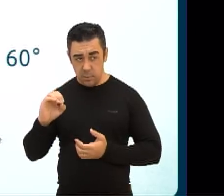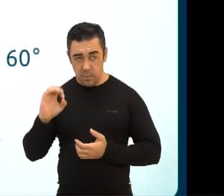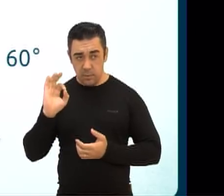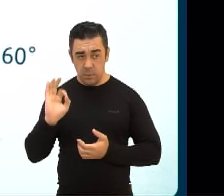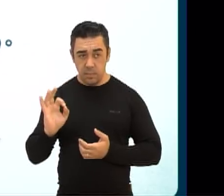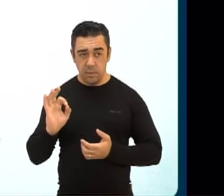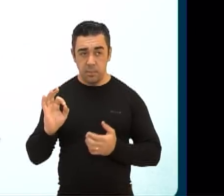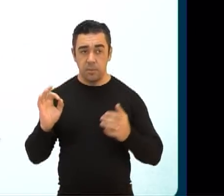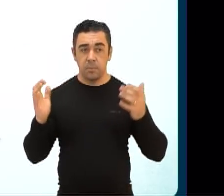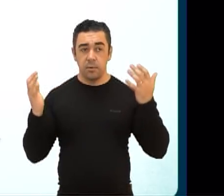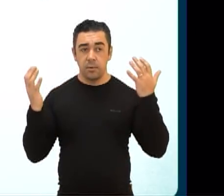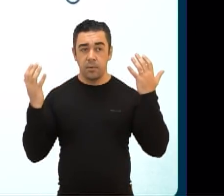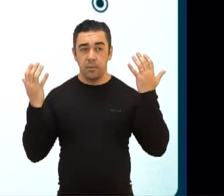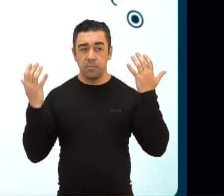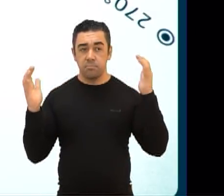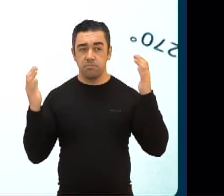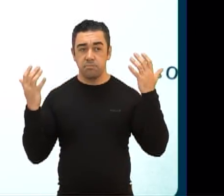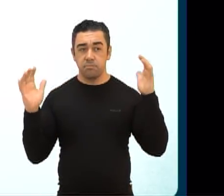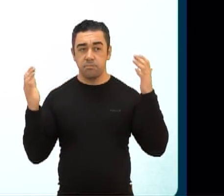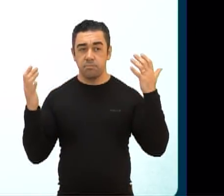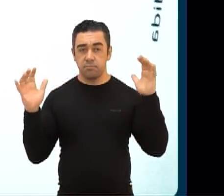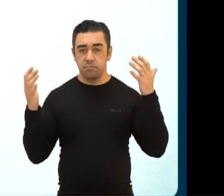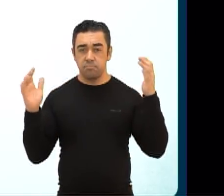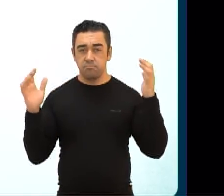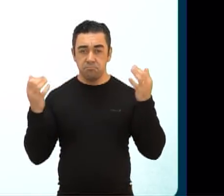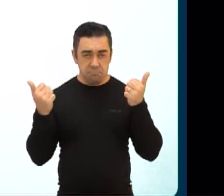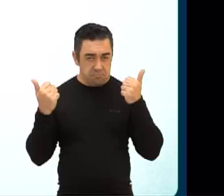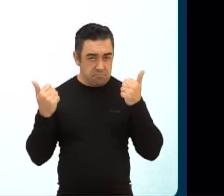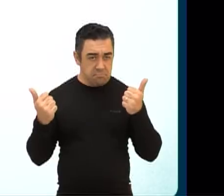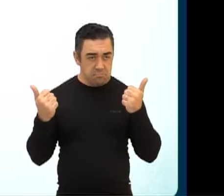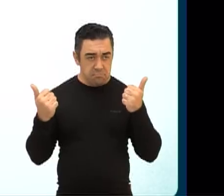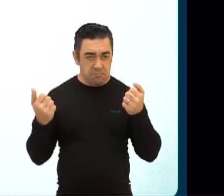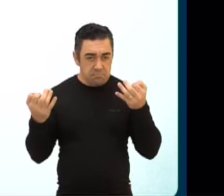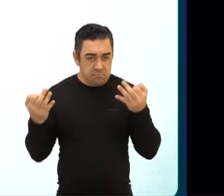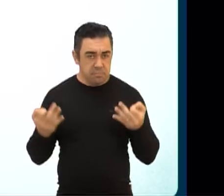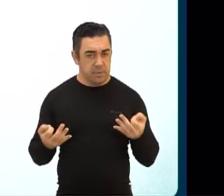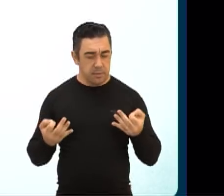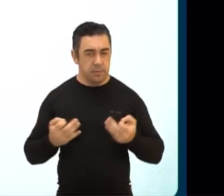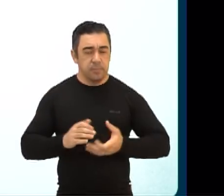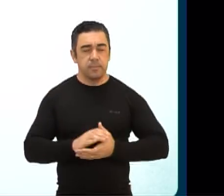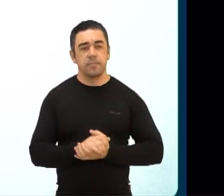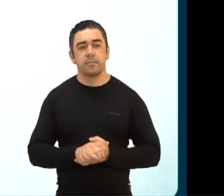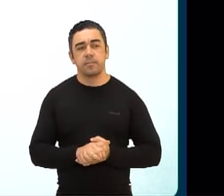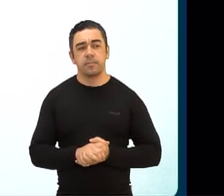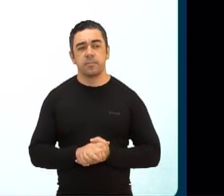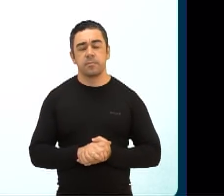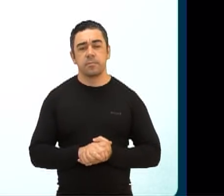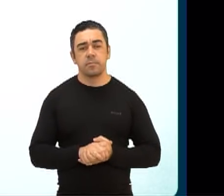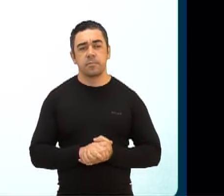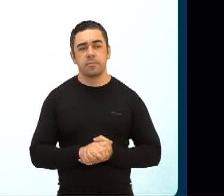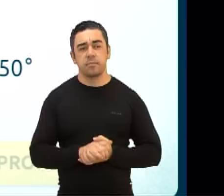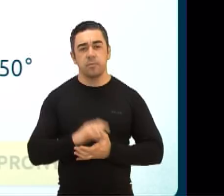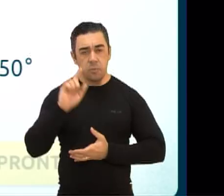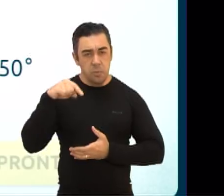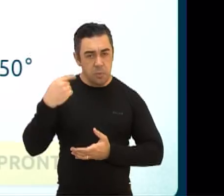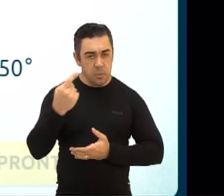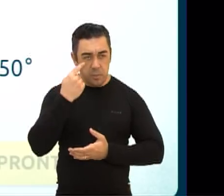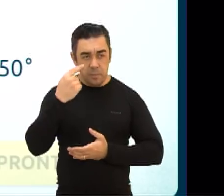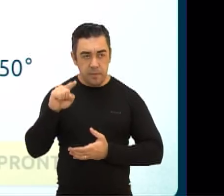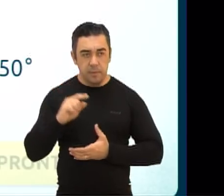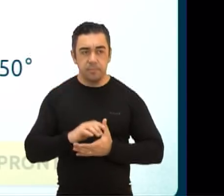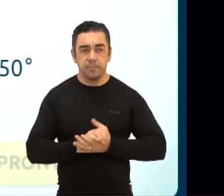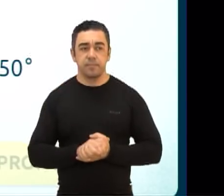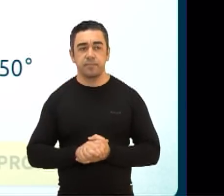270 graus. Vamos ver nossa resolução. Está correta, né? Vamos para a nossa próxima fase do